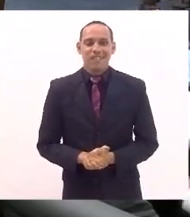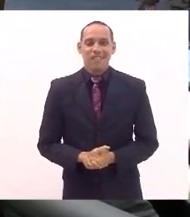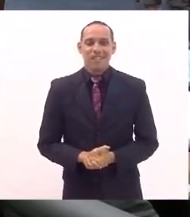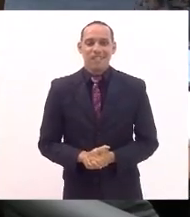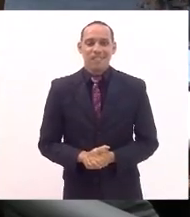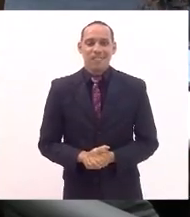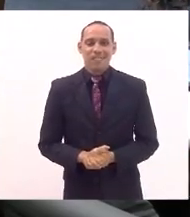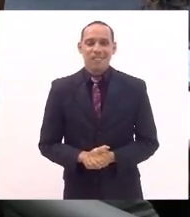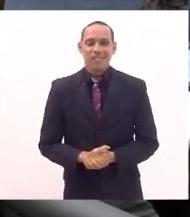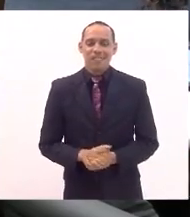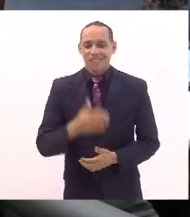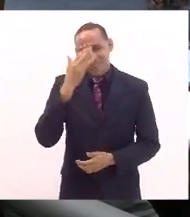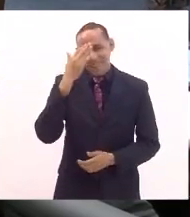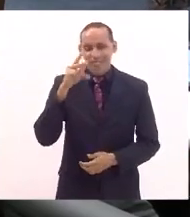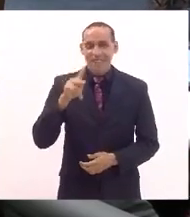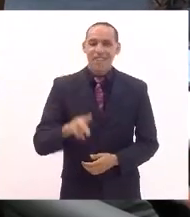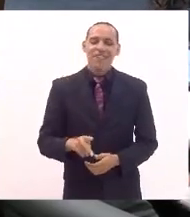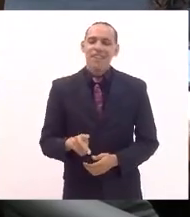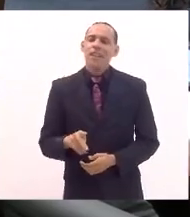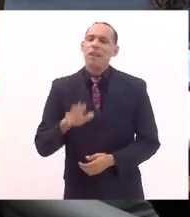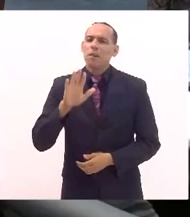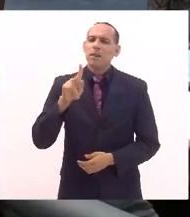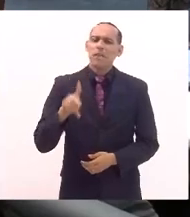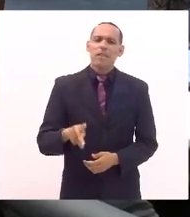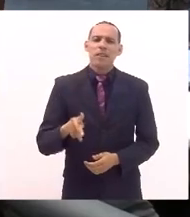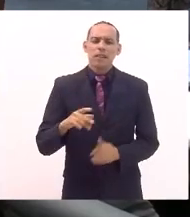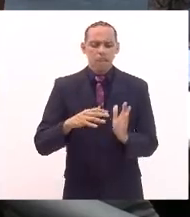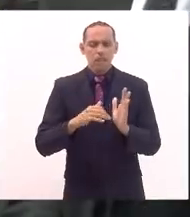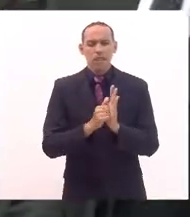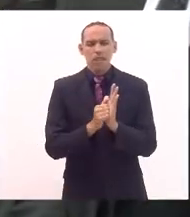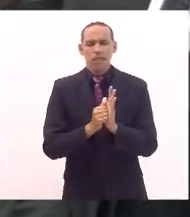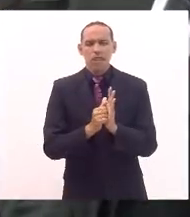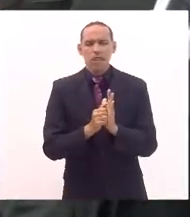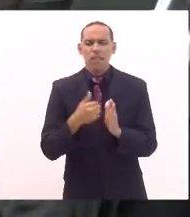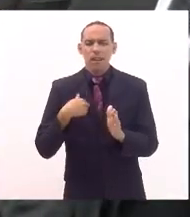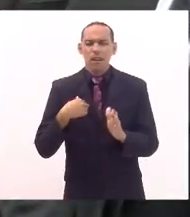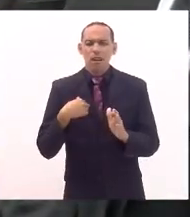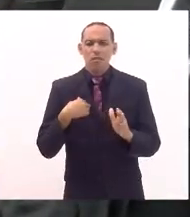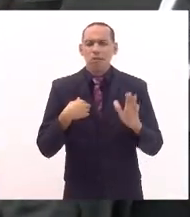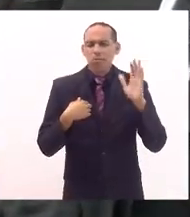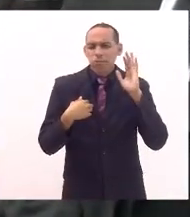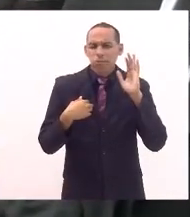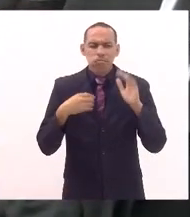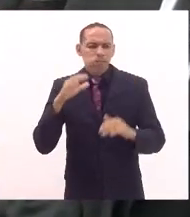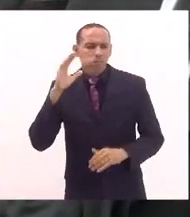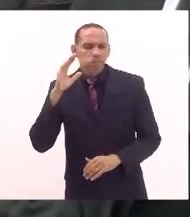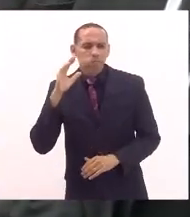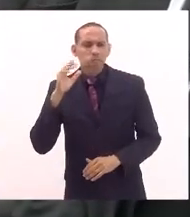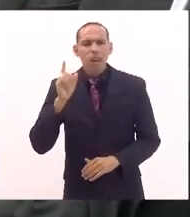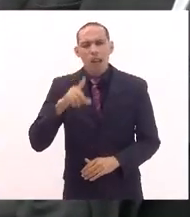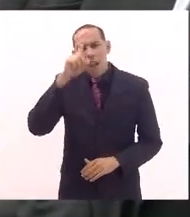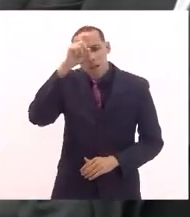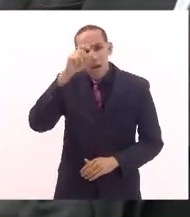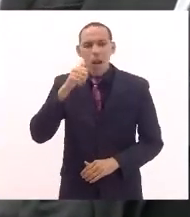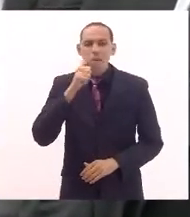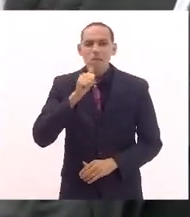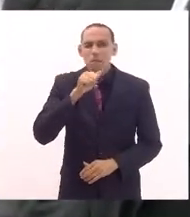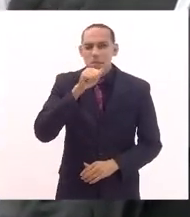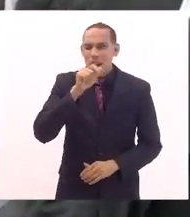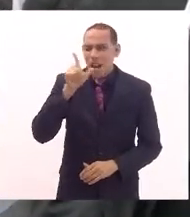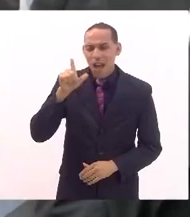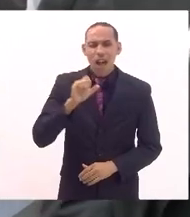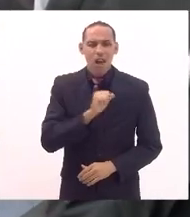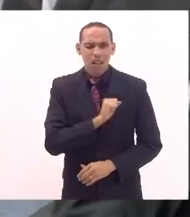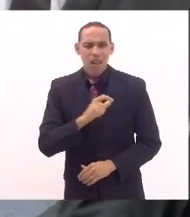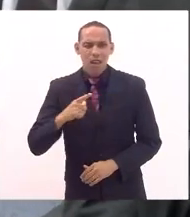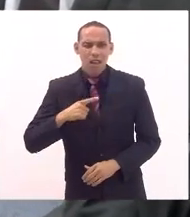vou ligar Presidente presente queria estar aqui porque o escutaram falar muito Hospital da Mãe São Gonçalo dizer que